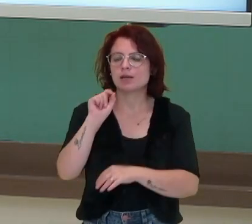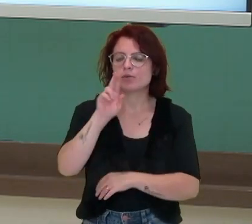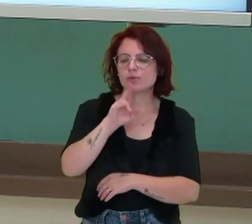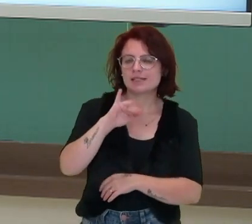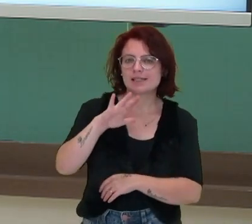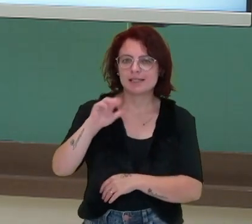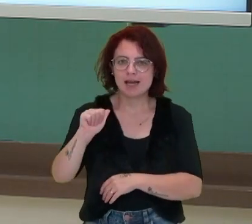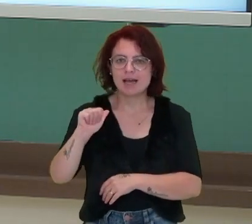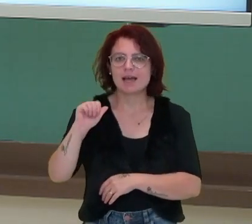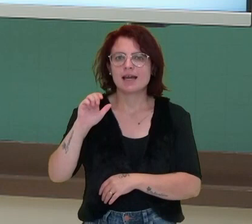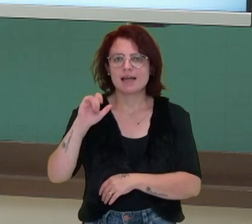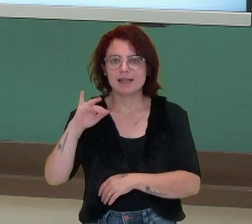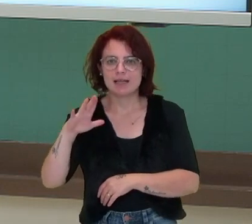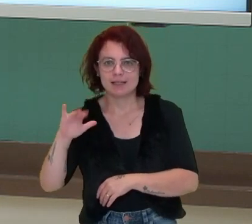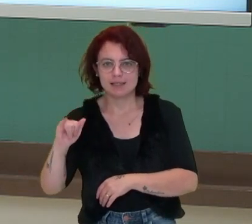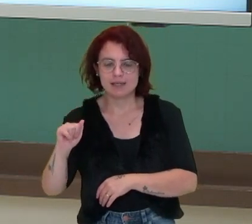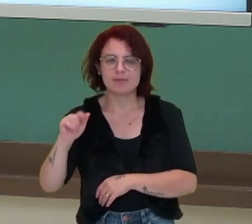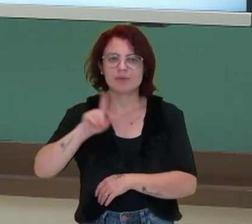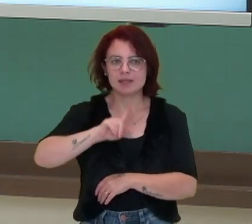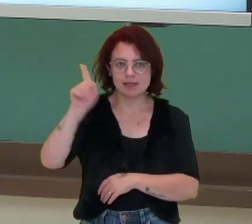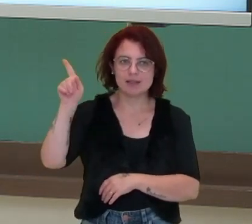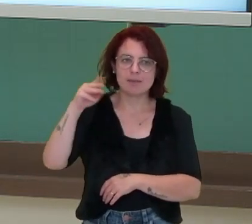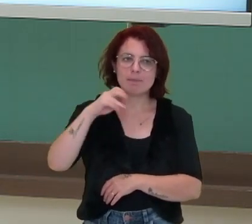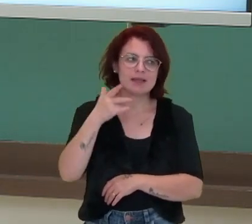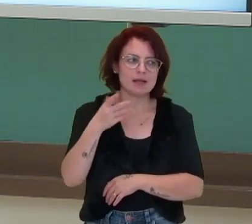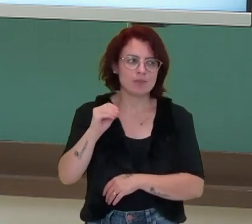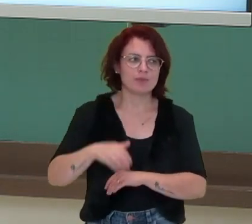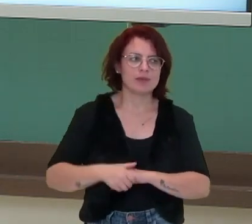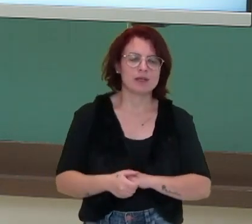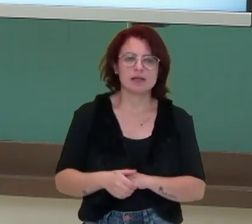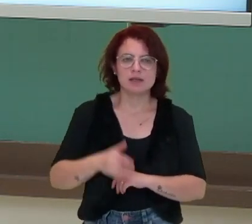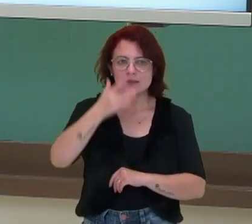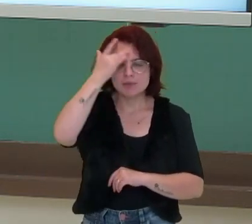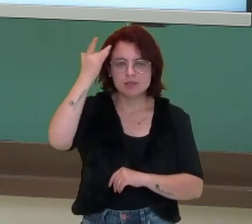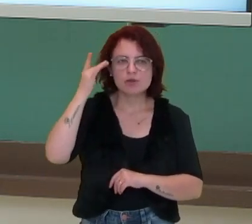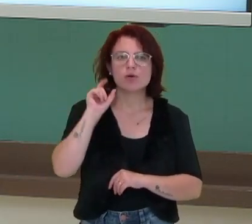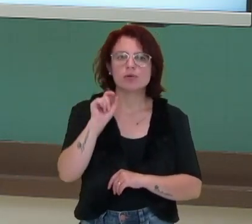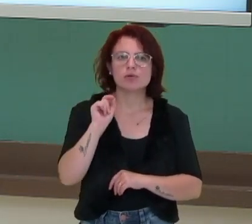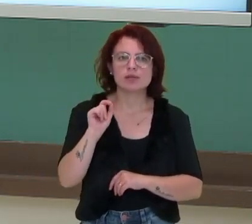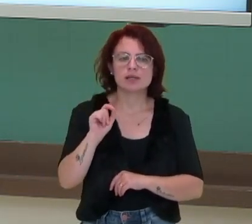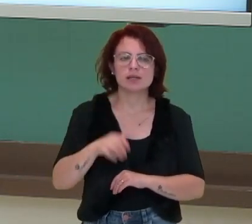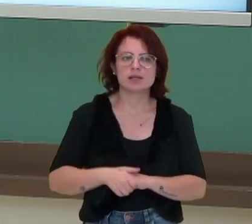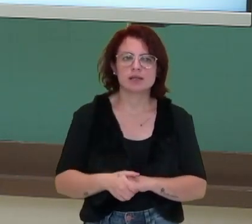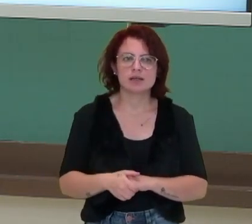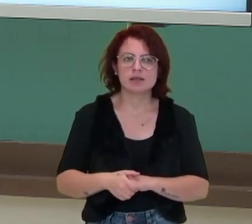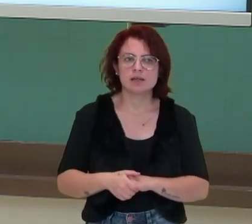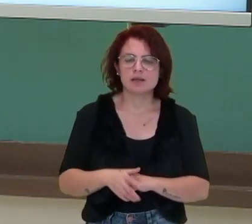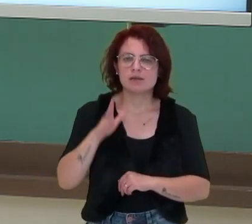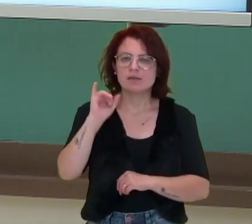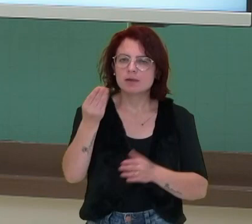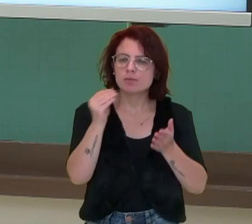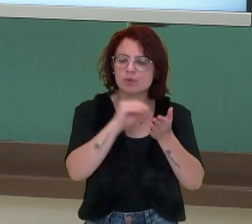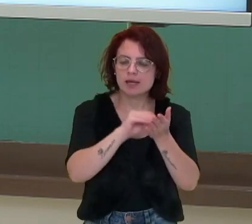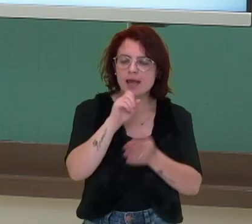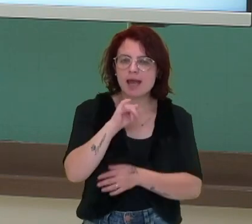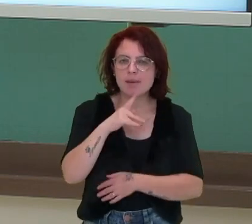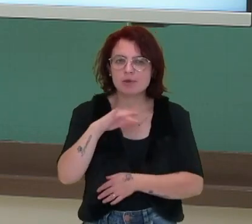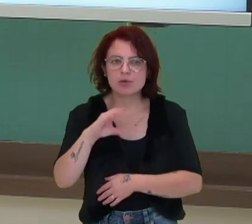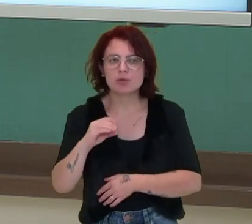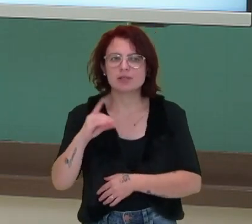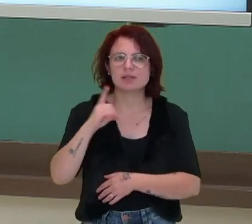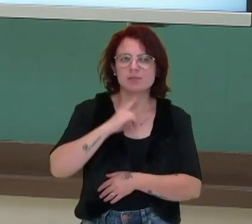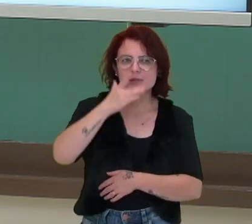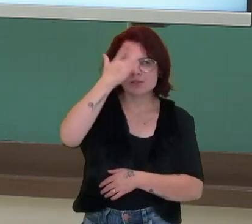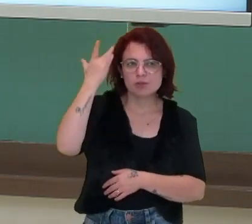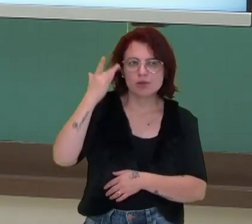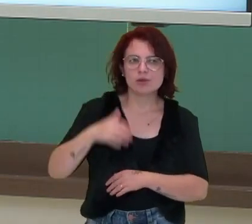lá em Milão. Por isso que aparece trabalhadores, só que é colocado muita coisa assim vamos colocar de épico. Então tem pessoas aladas. Então